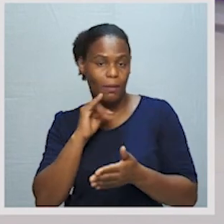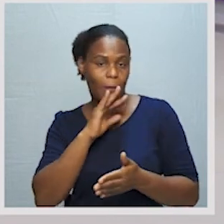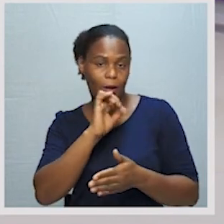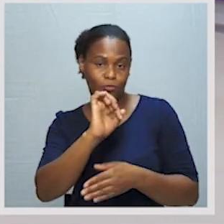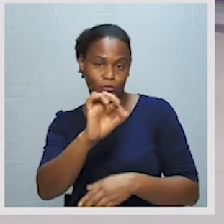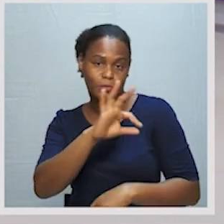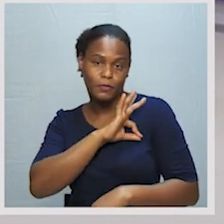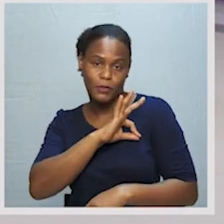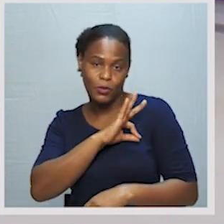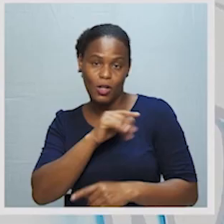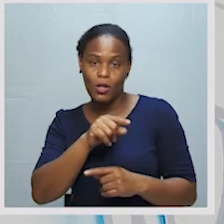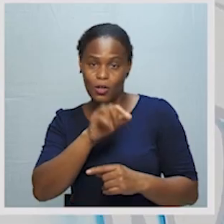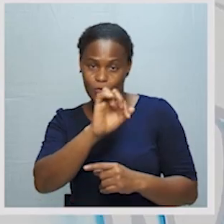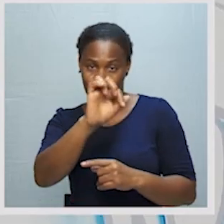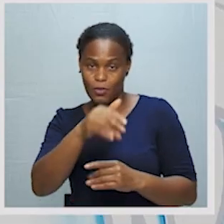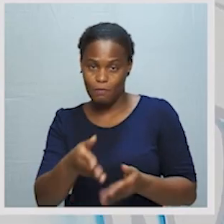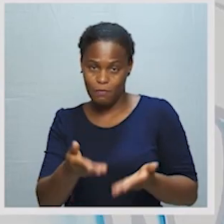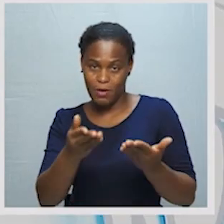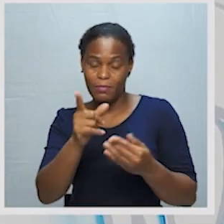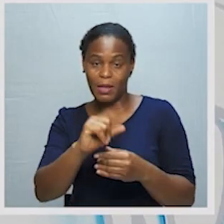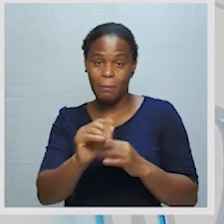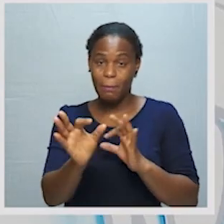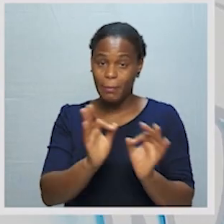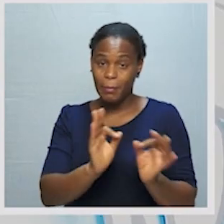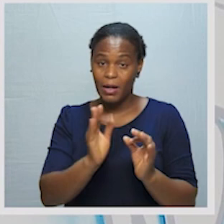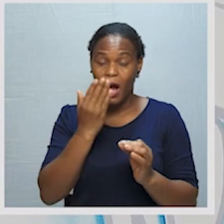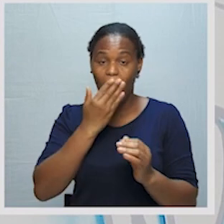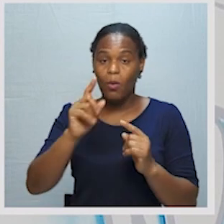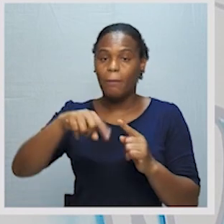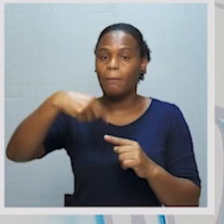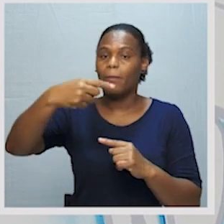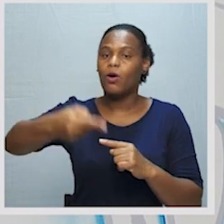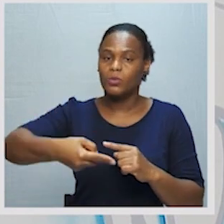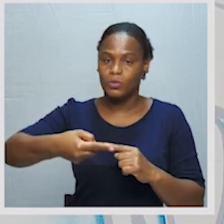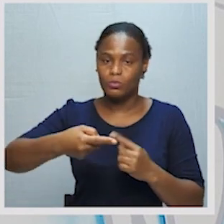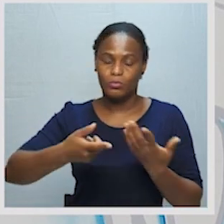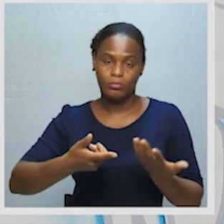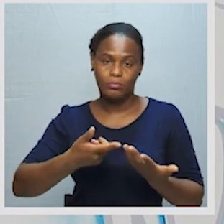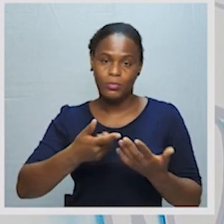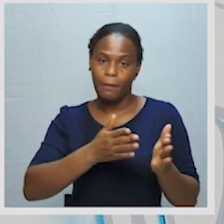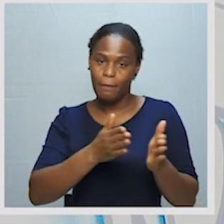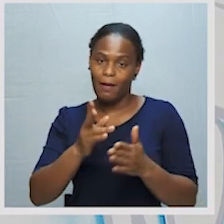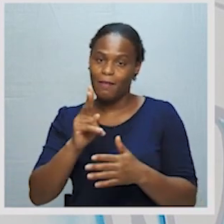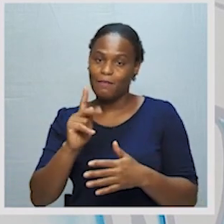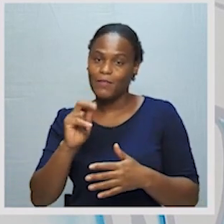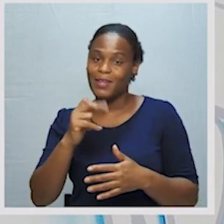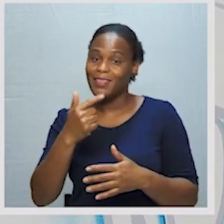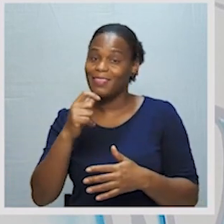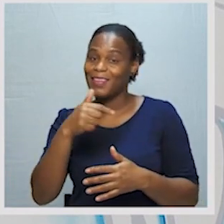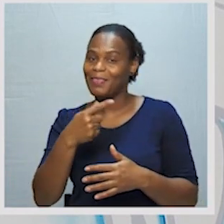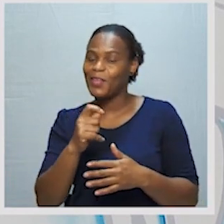pais e também dos professores, vocês vão também preparar para a próxima aula a